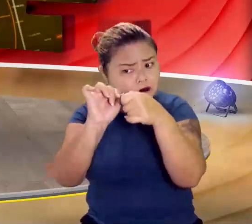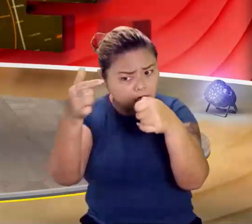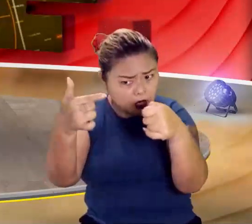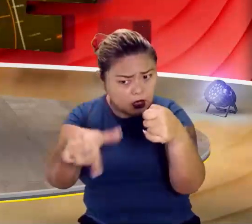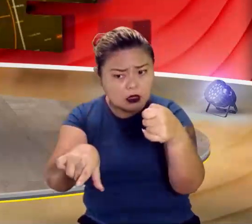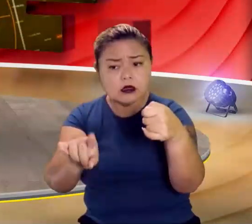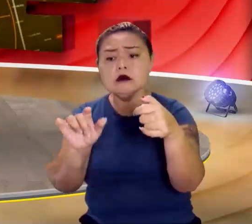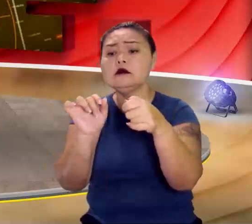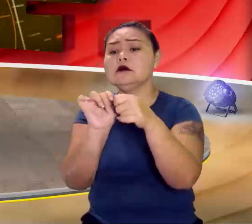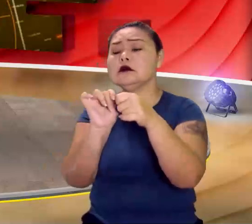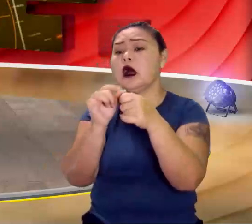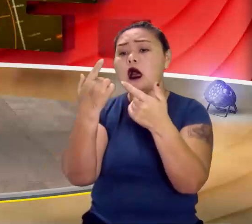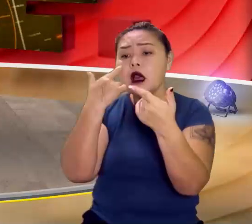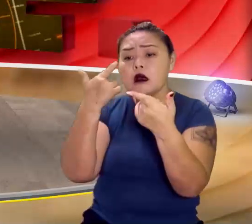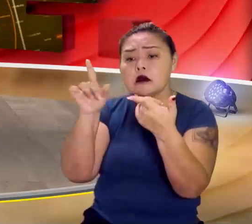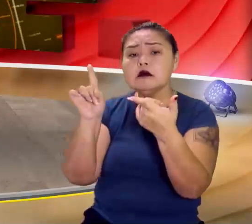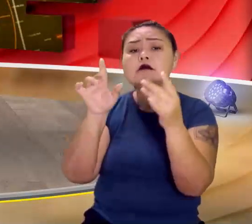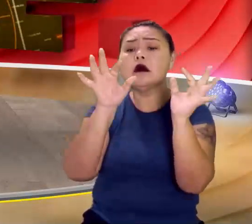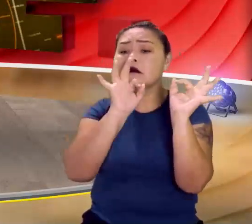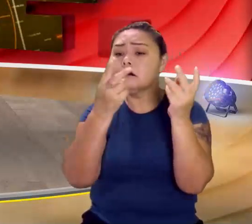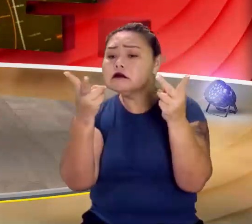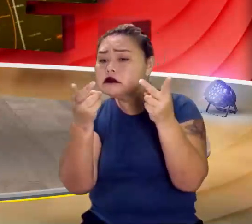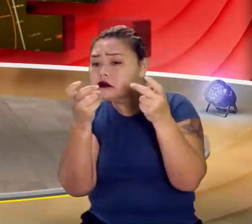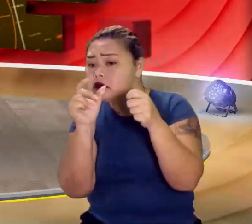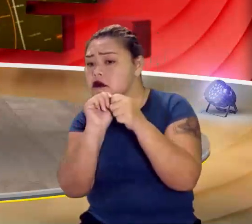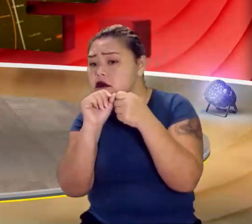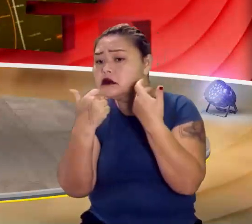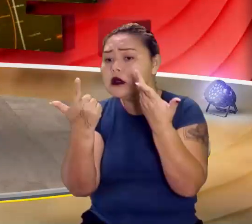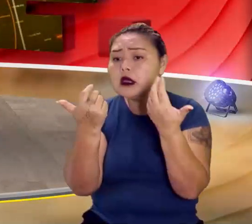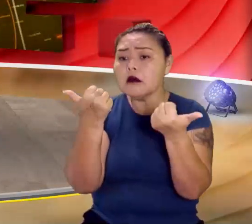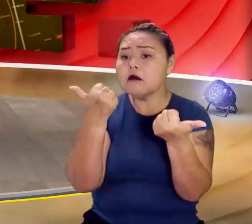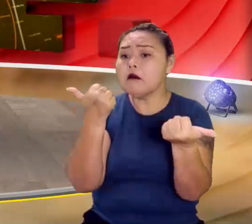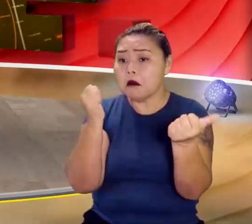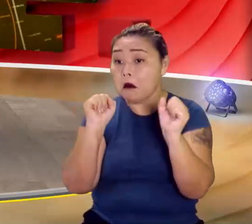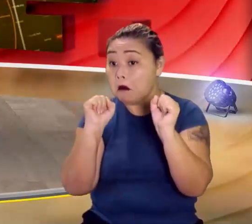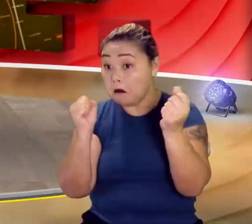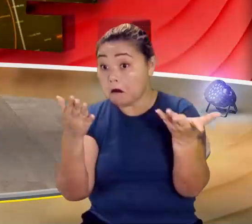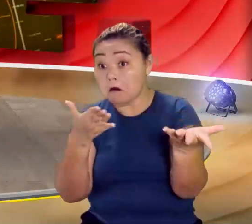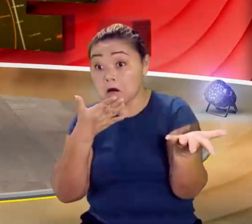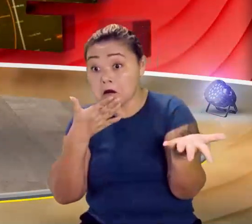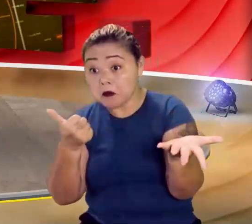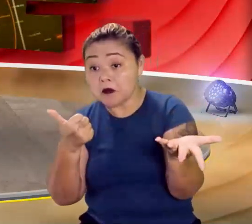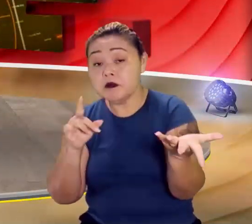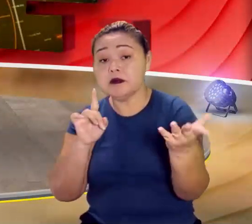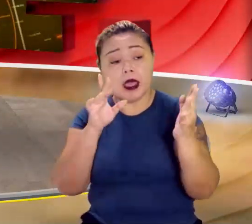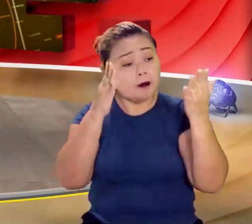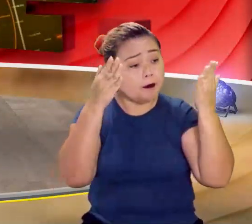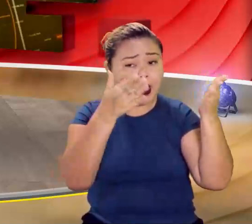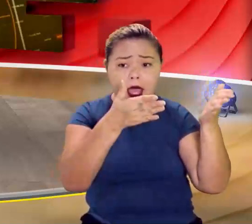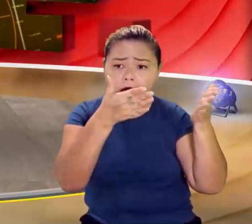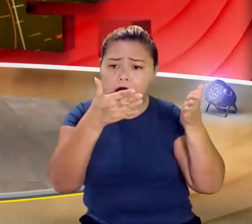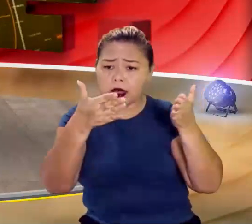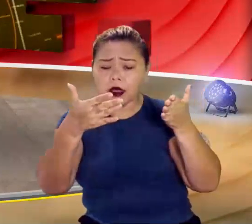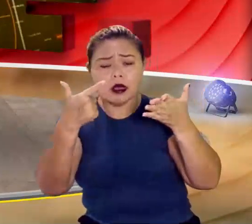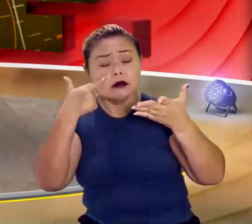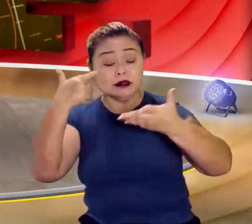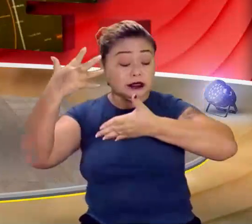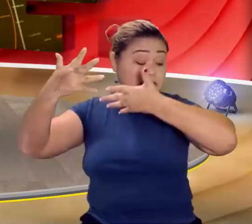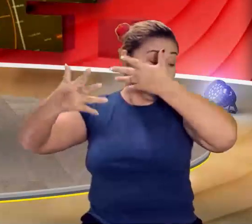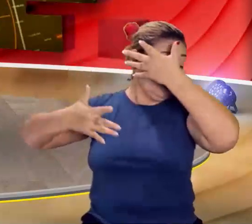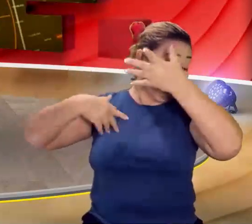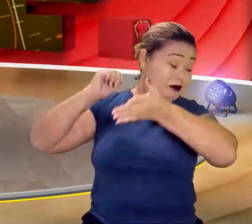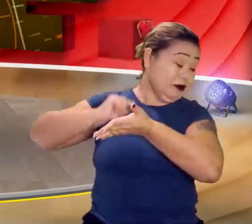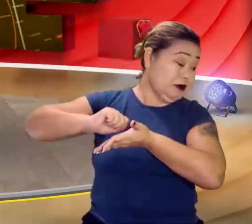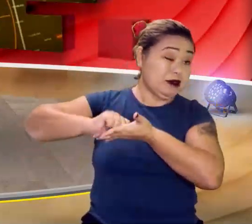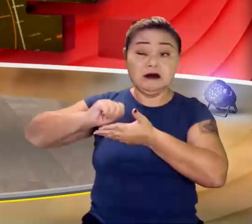gente fez todo ele aqui, você vai olhar de novo, vai perceber o que pode melhorar. E claro, é passo a passo, gente, não vai se atropelando e saindo,